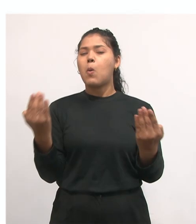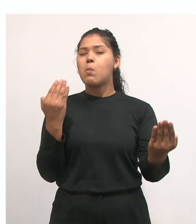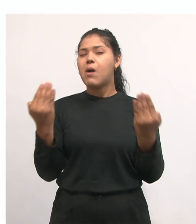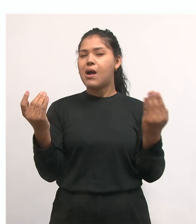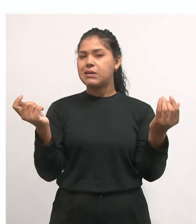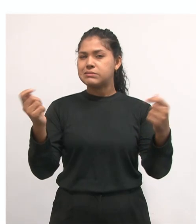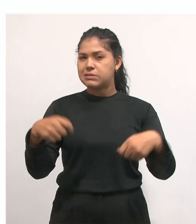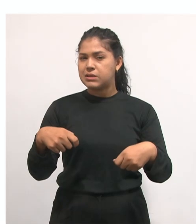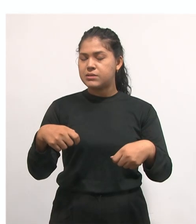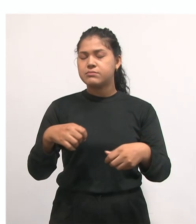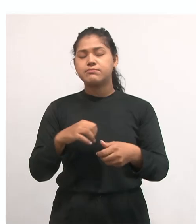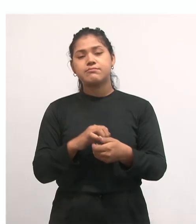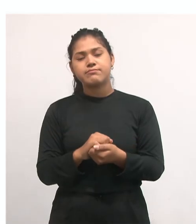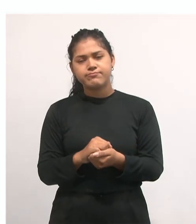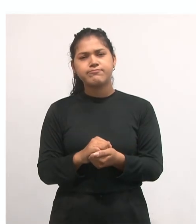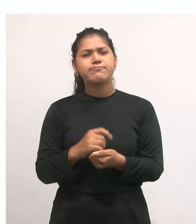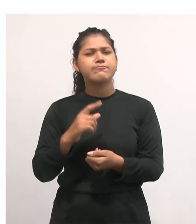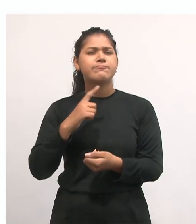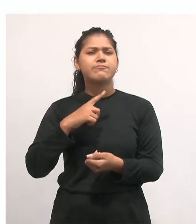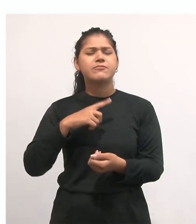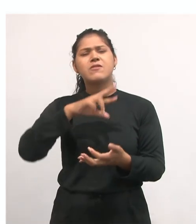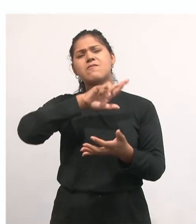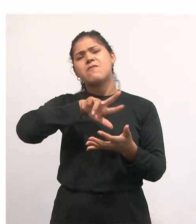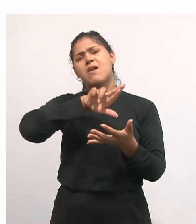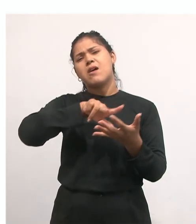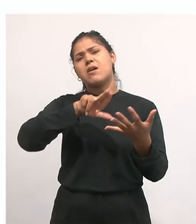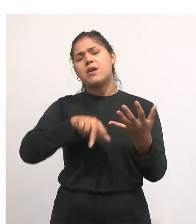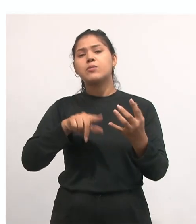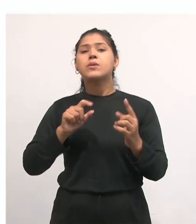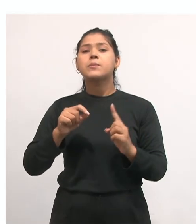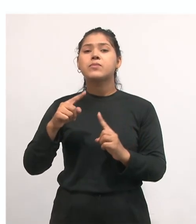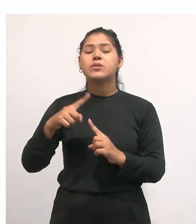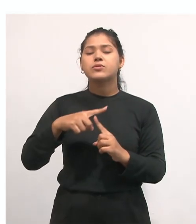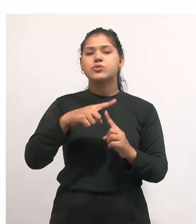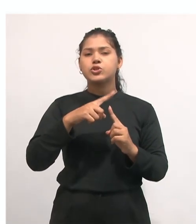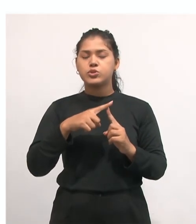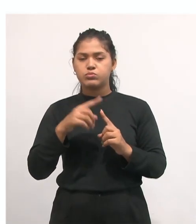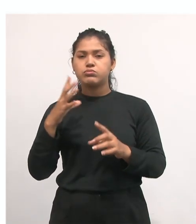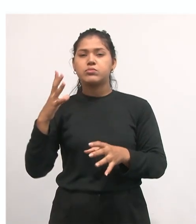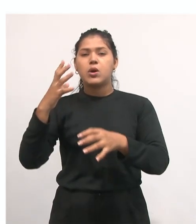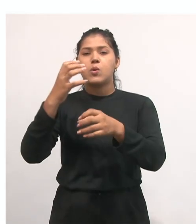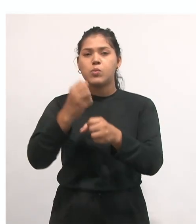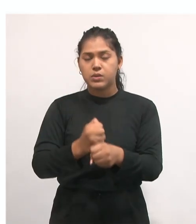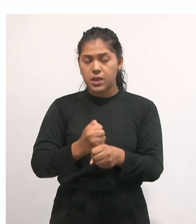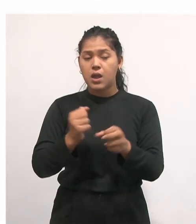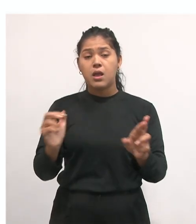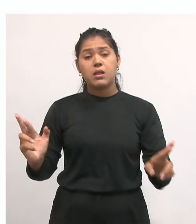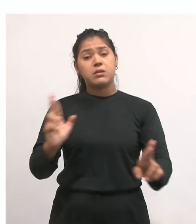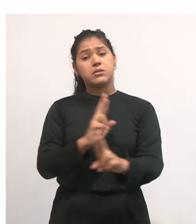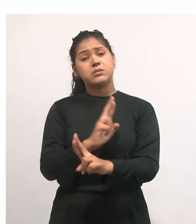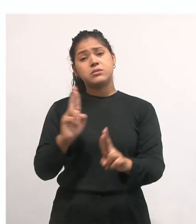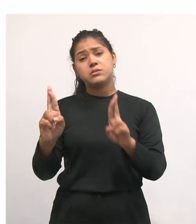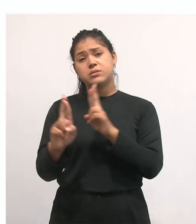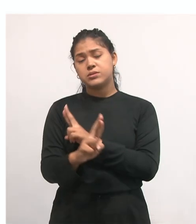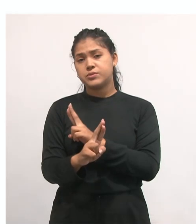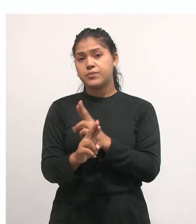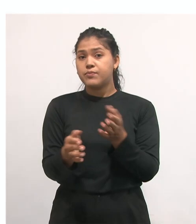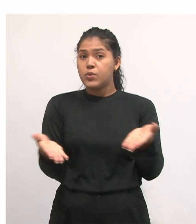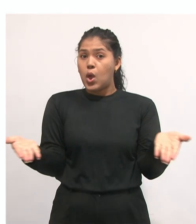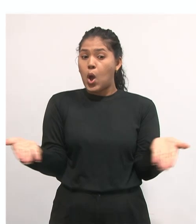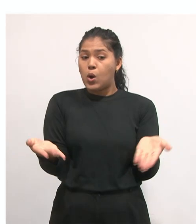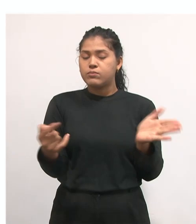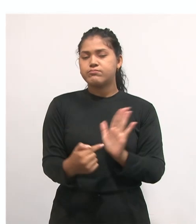Existem vários coeficientes medindo o grau de correlação, ok? Veremos o coeficiente